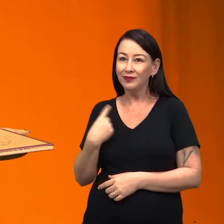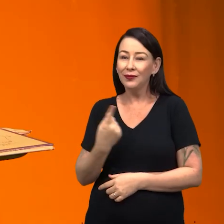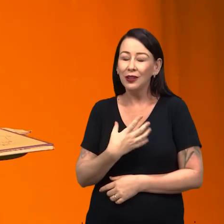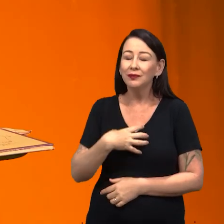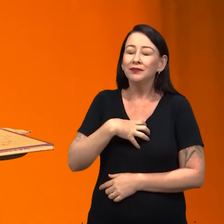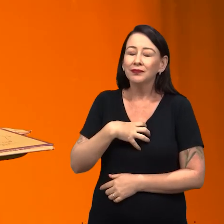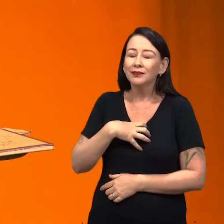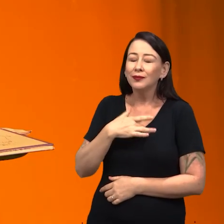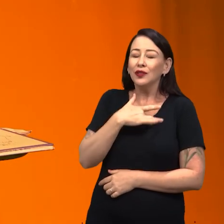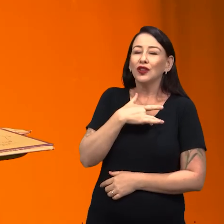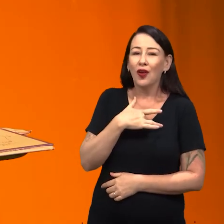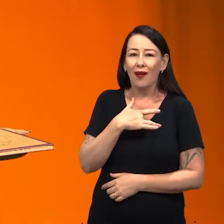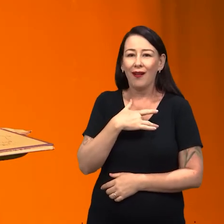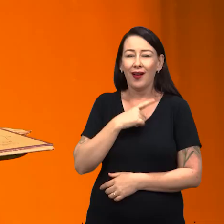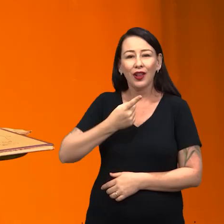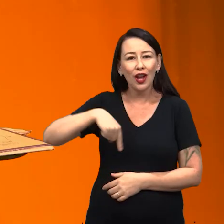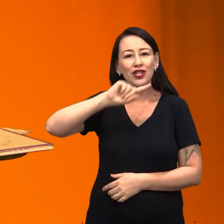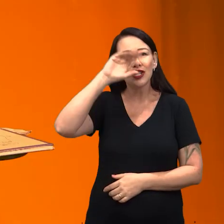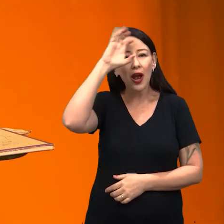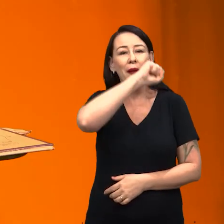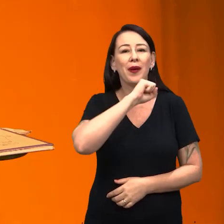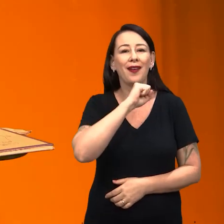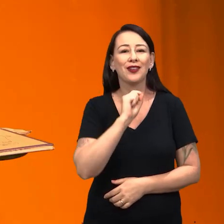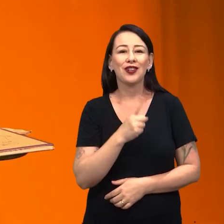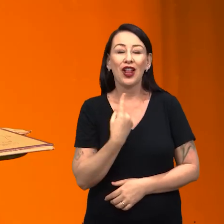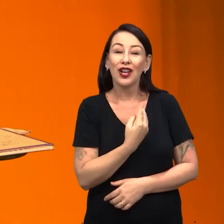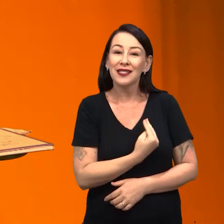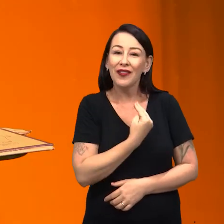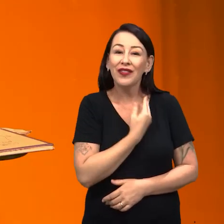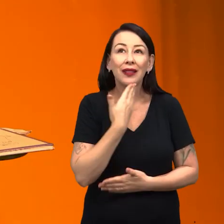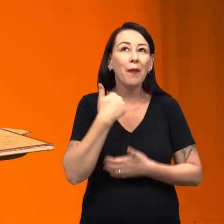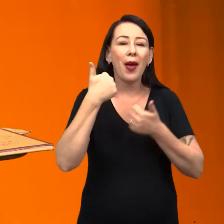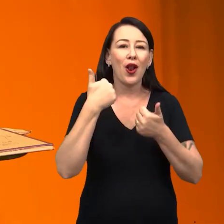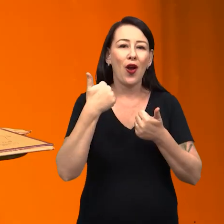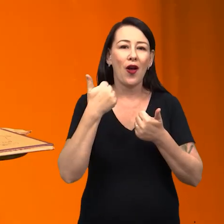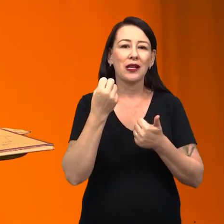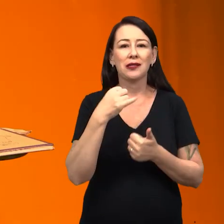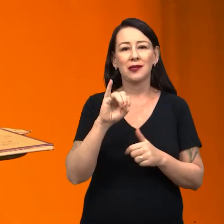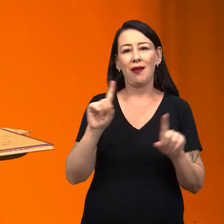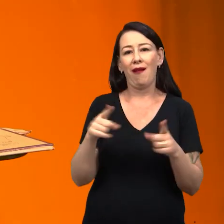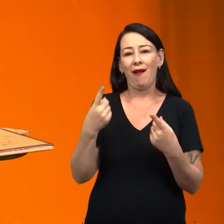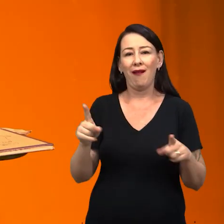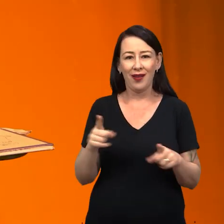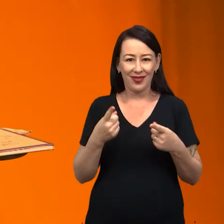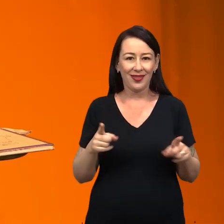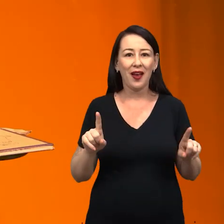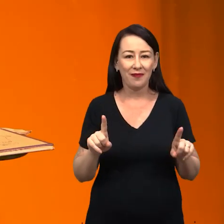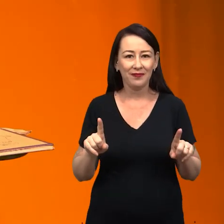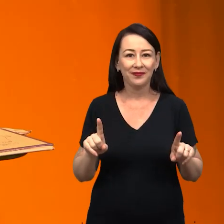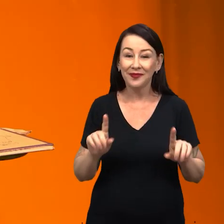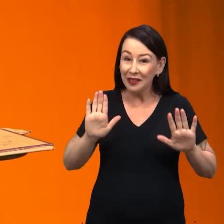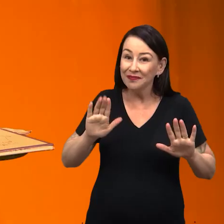gente é tocado, a gente aprende, a gente vive melhor quando a gente canta.